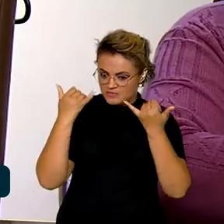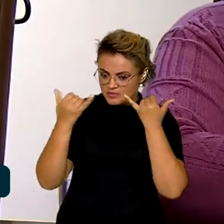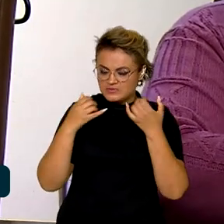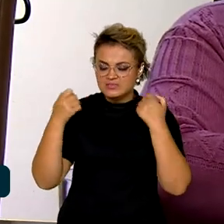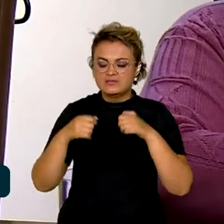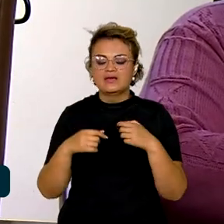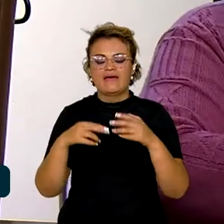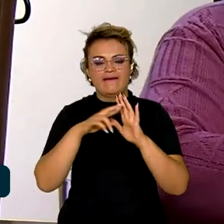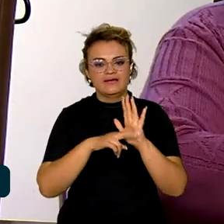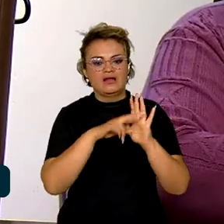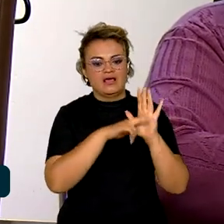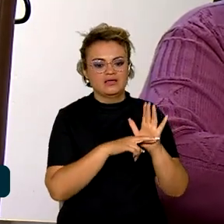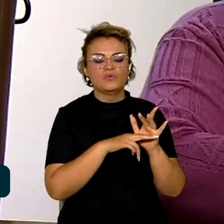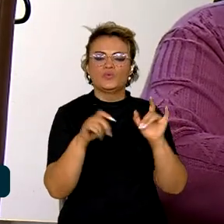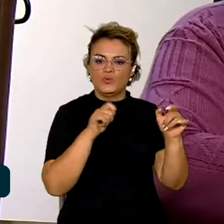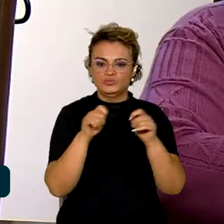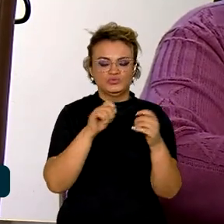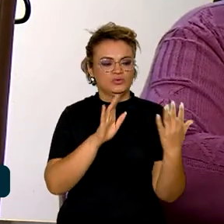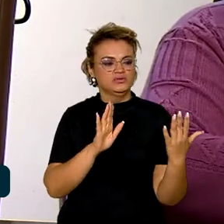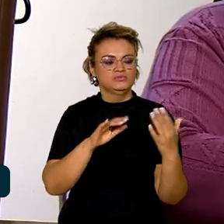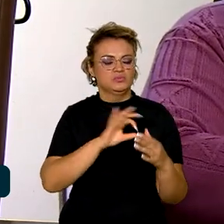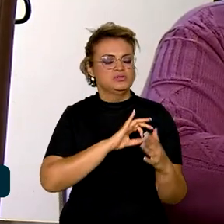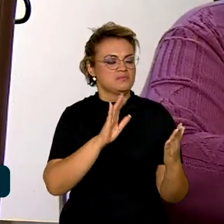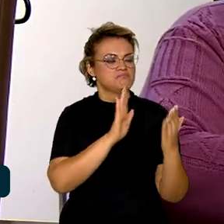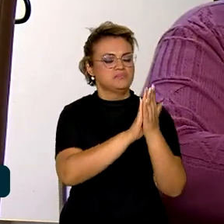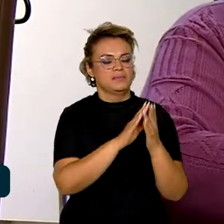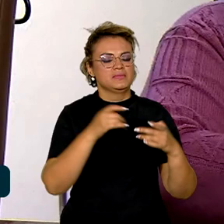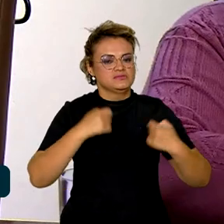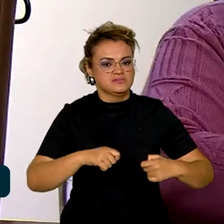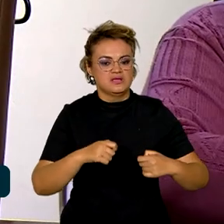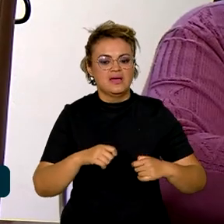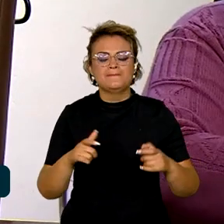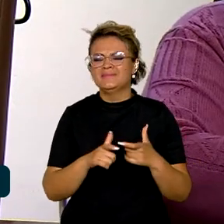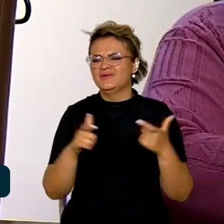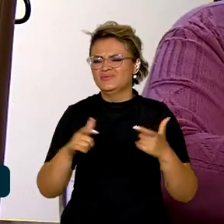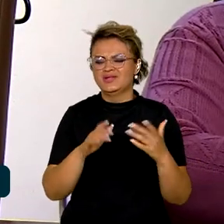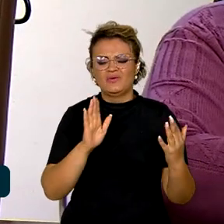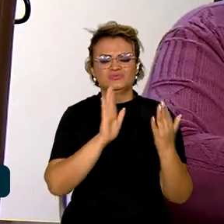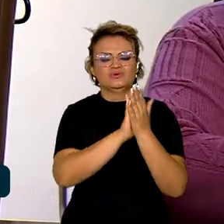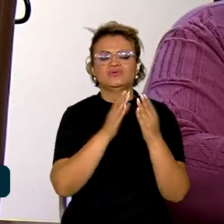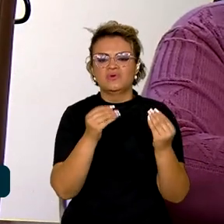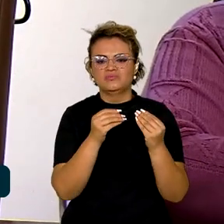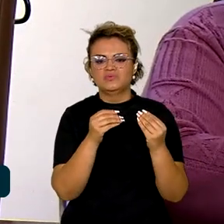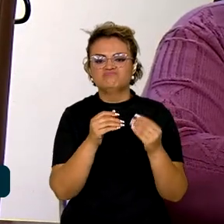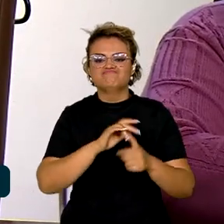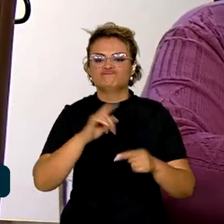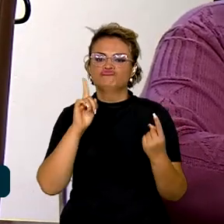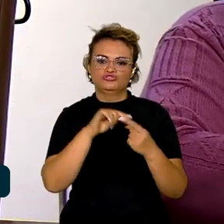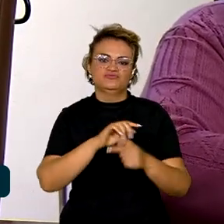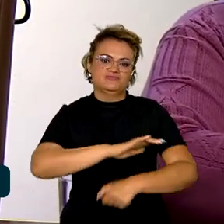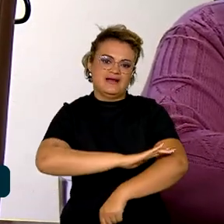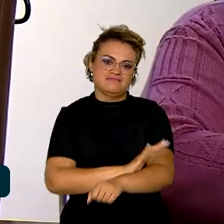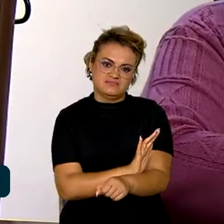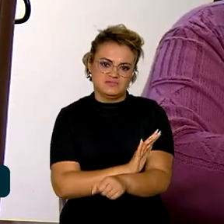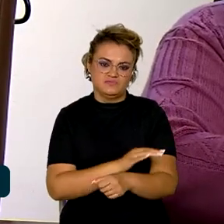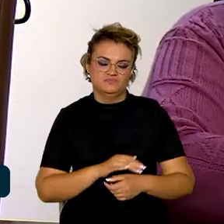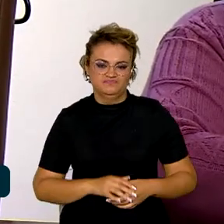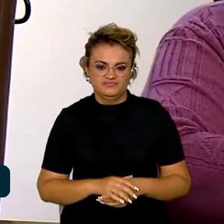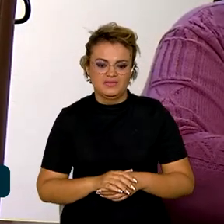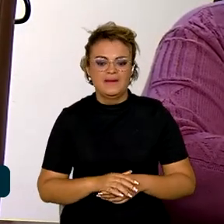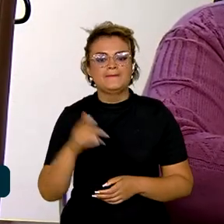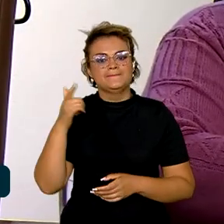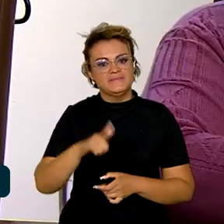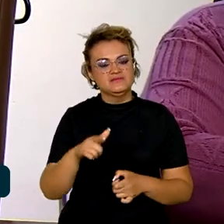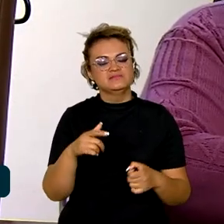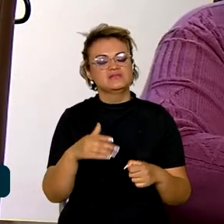criar protocolos e controle da abordagem policial, que na maior parte dos casos acontece por viés racial. Além disso,